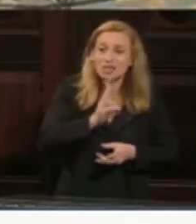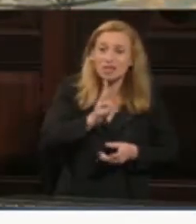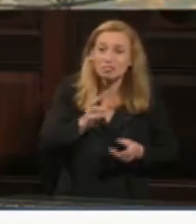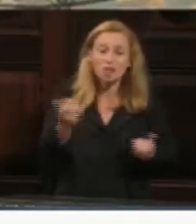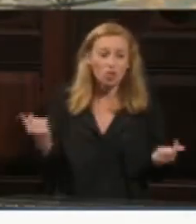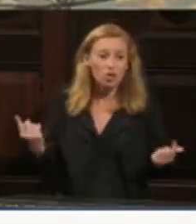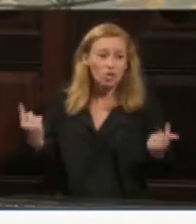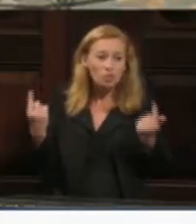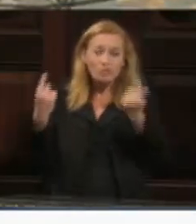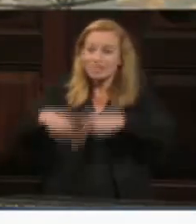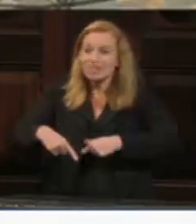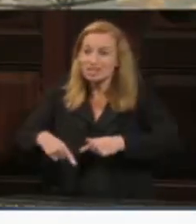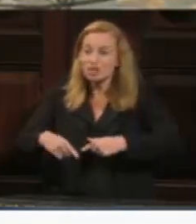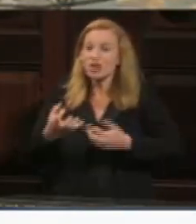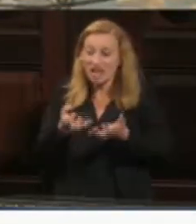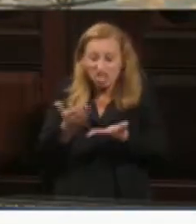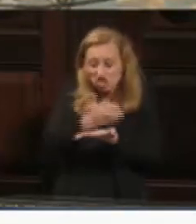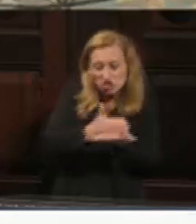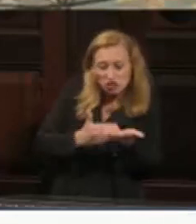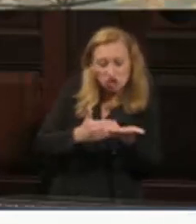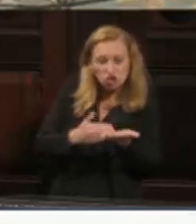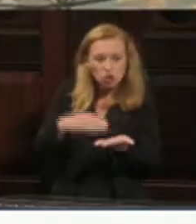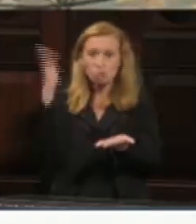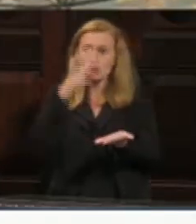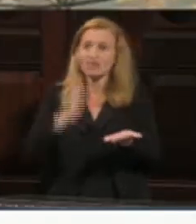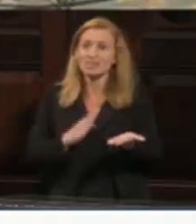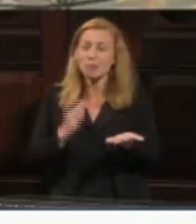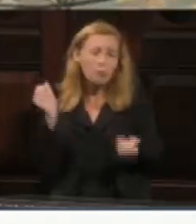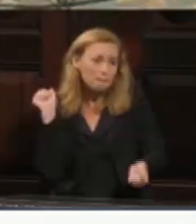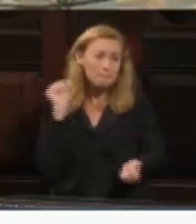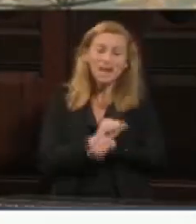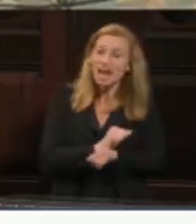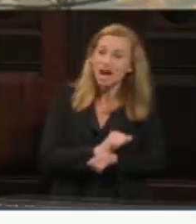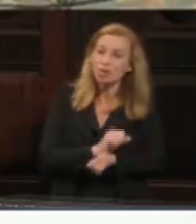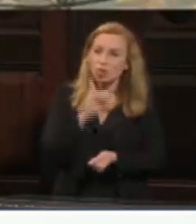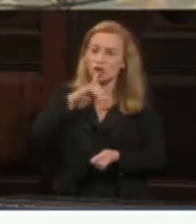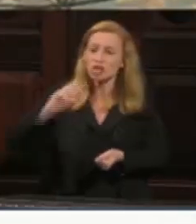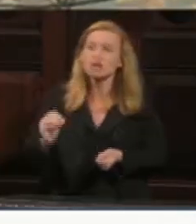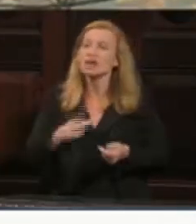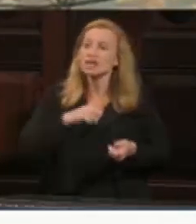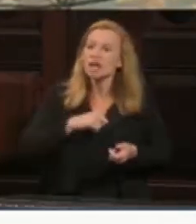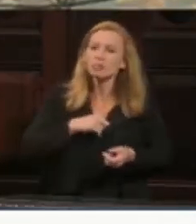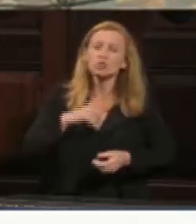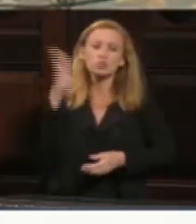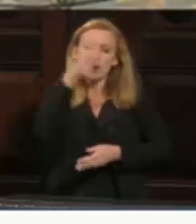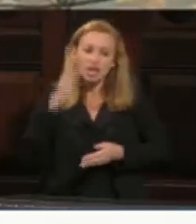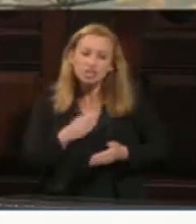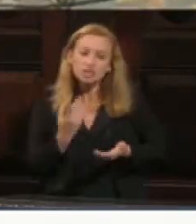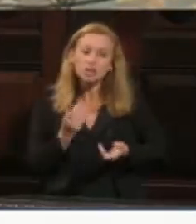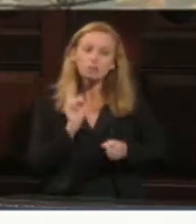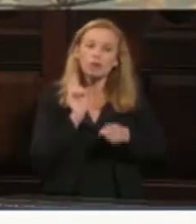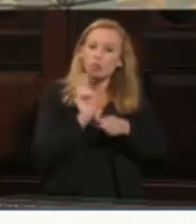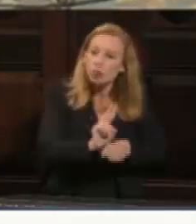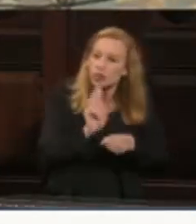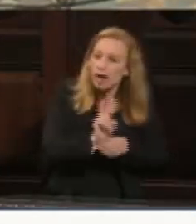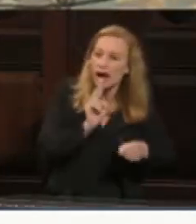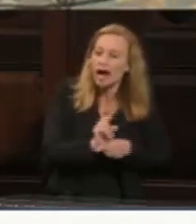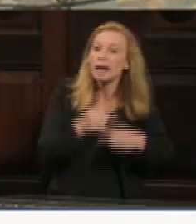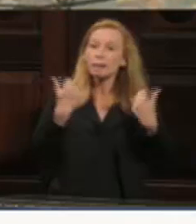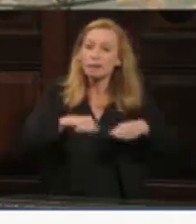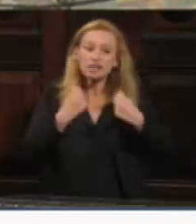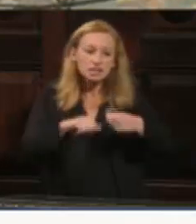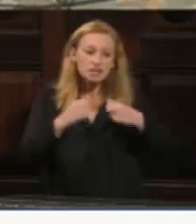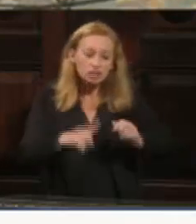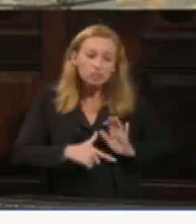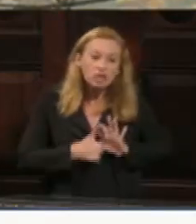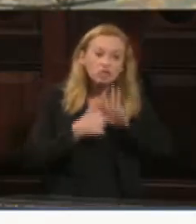outros, querendo dividir o Brasil. Vamos parar com isso, a gente tem um Brasil para cuidar, a gente tem que construir uma nação, construir um Estado. E